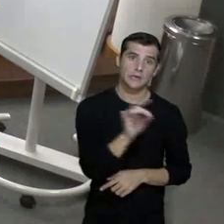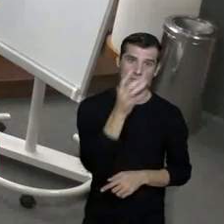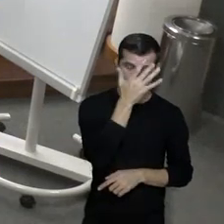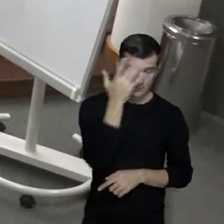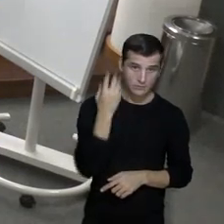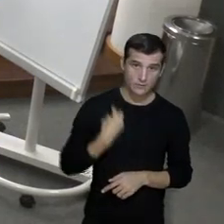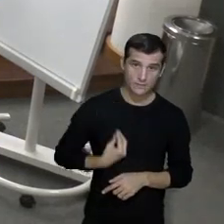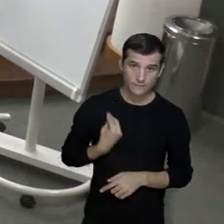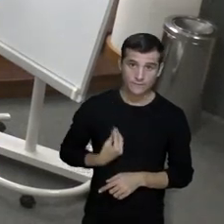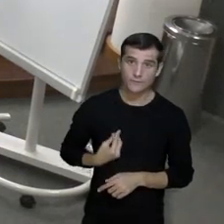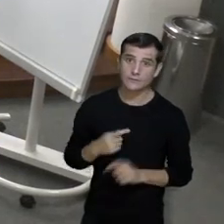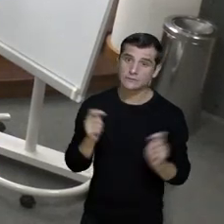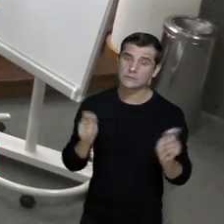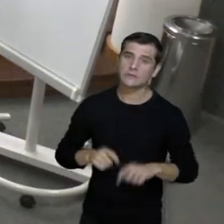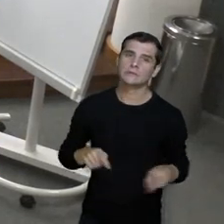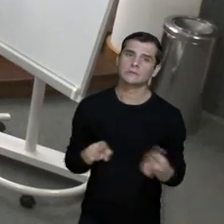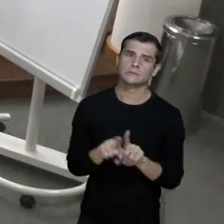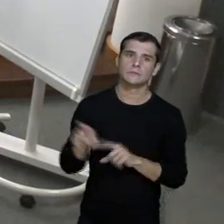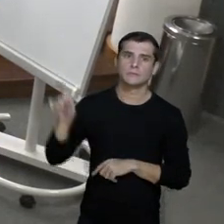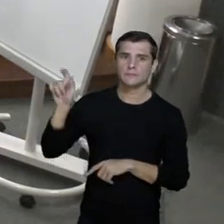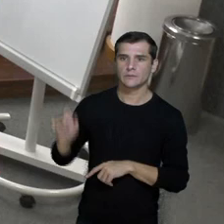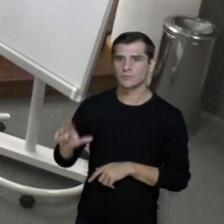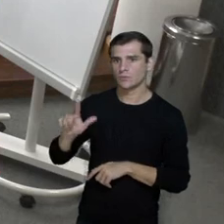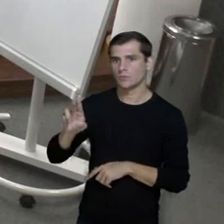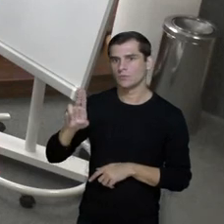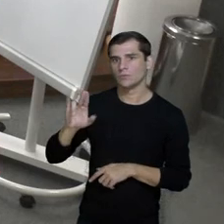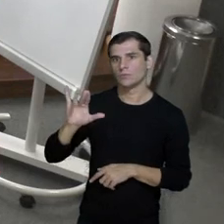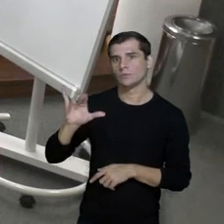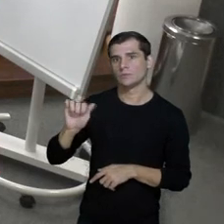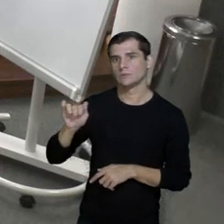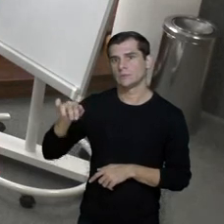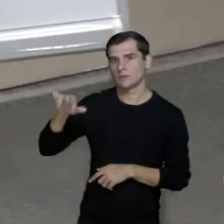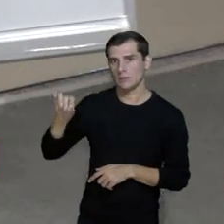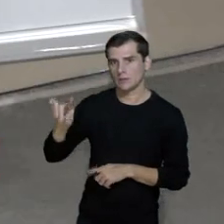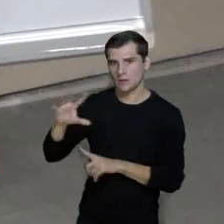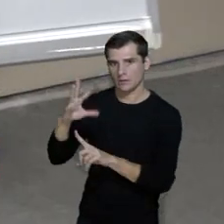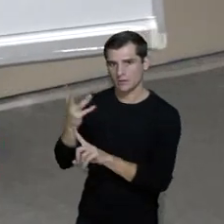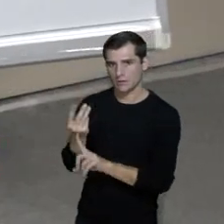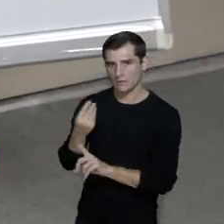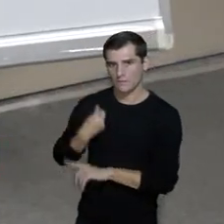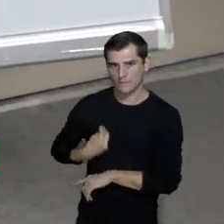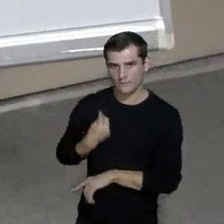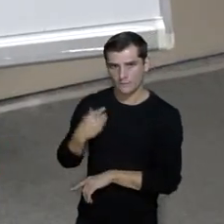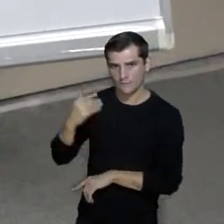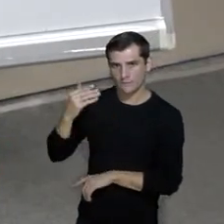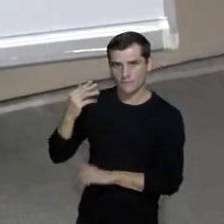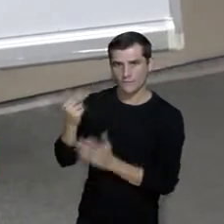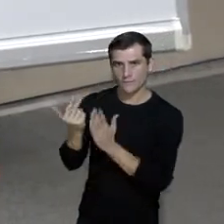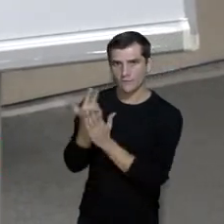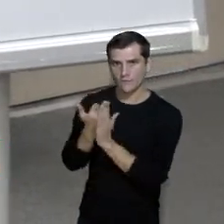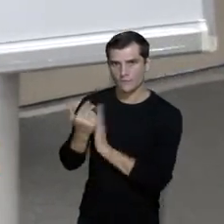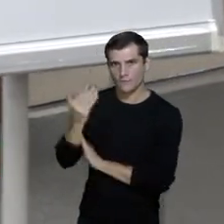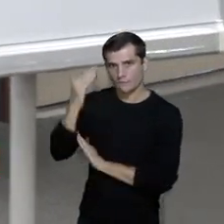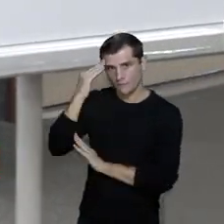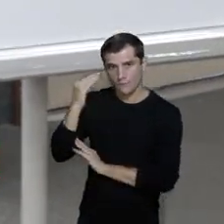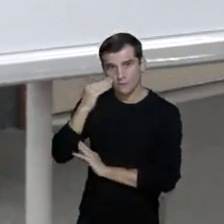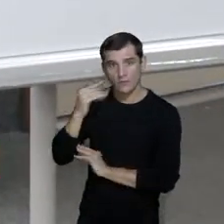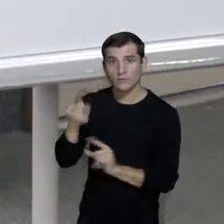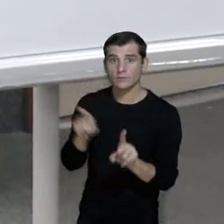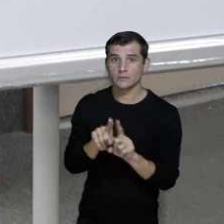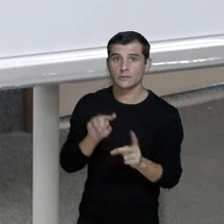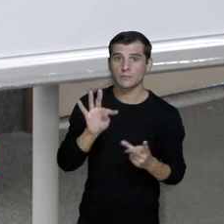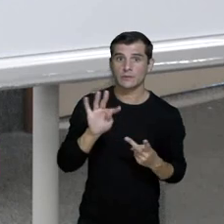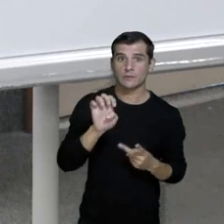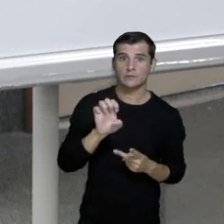gente tem assim como o Luciano É artista assim como o Como é o o Teco né é